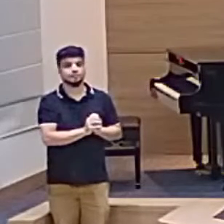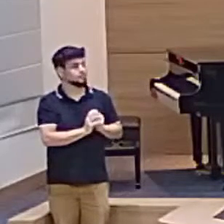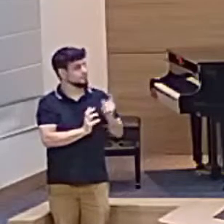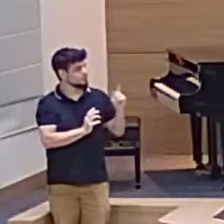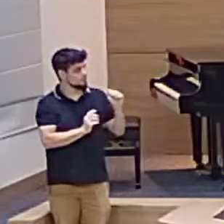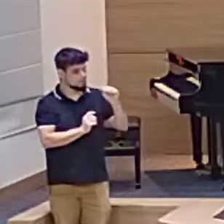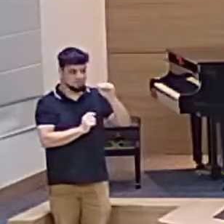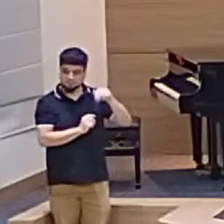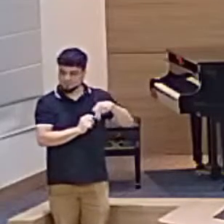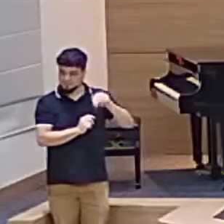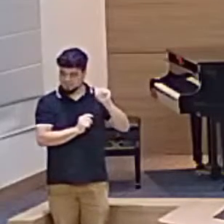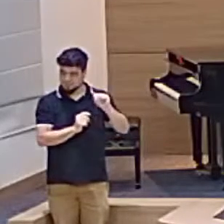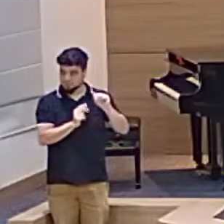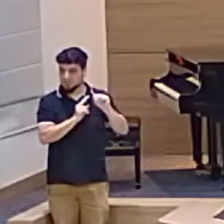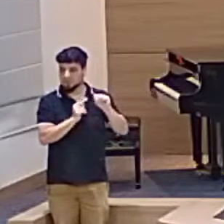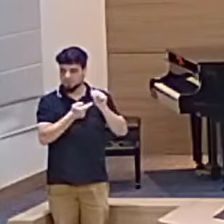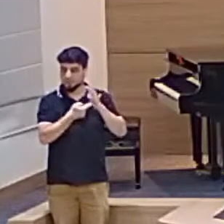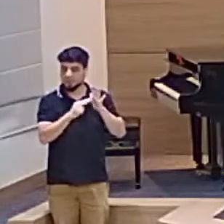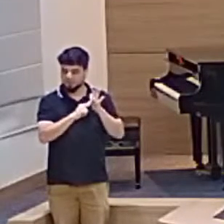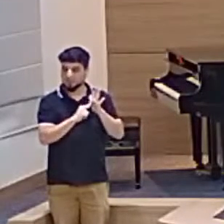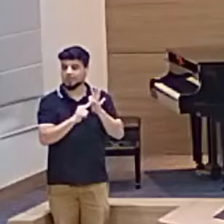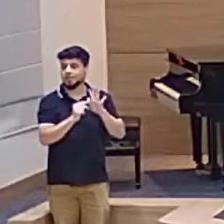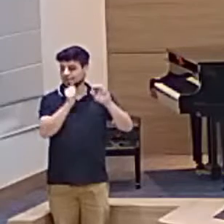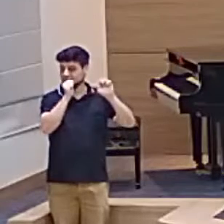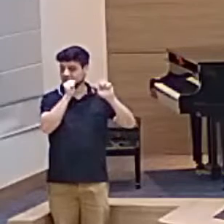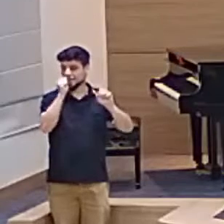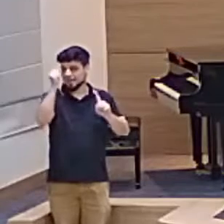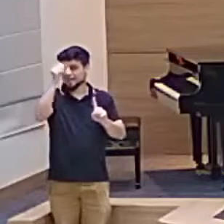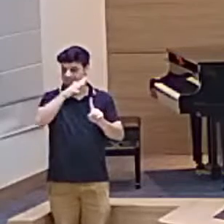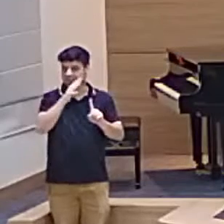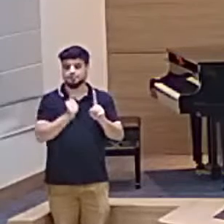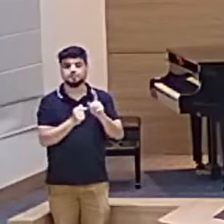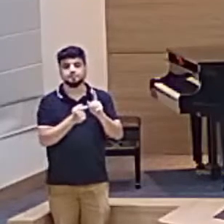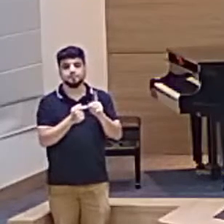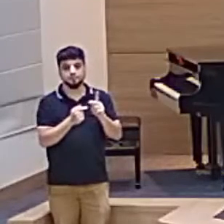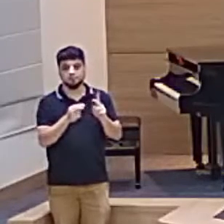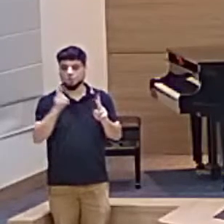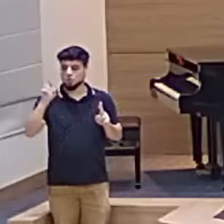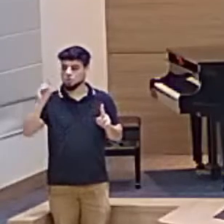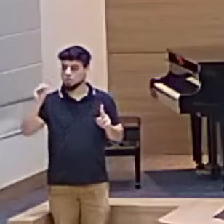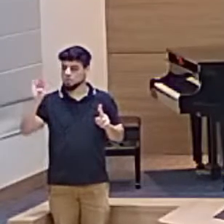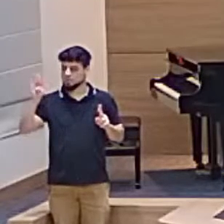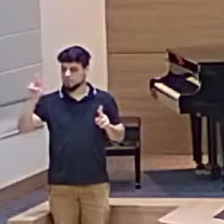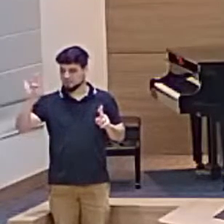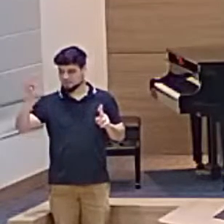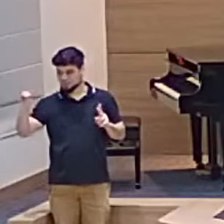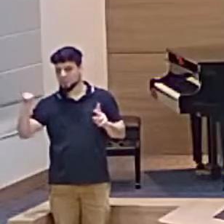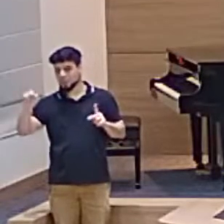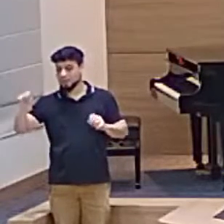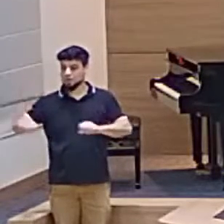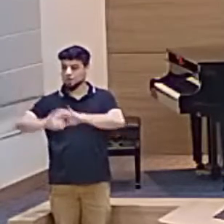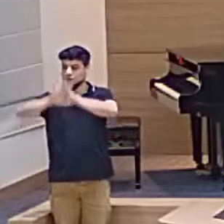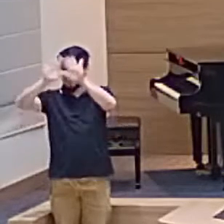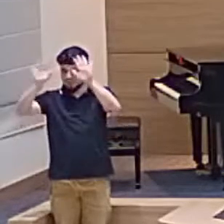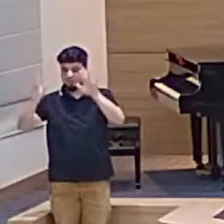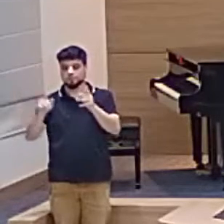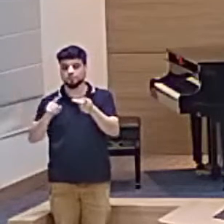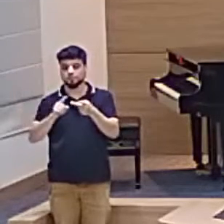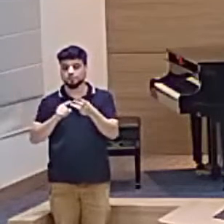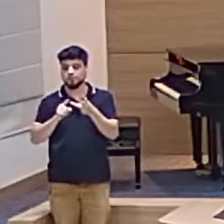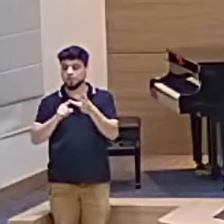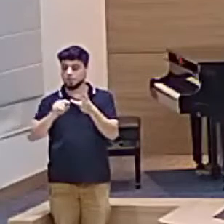é aquela que é cheia da graça né Roberto é glorioso Olha aí Que benção sabe significa João